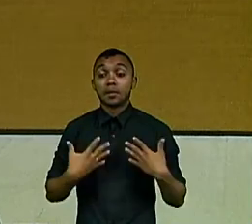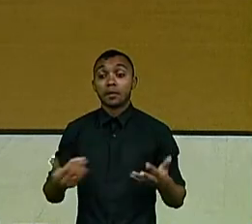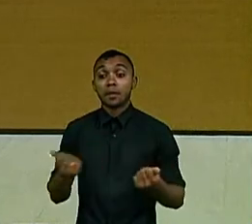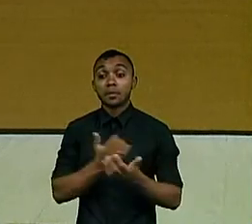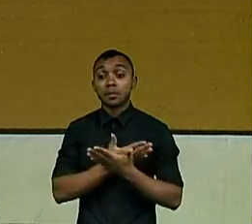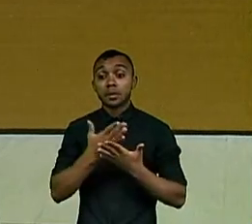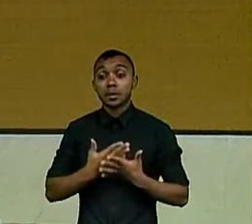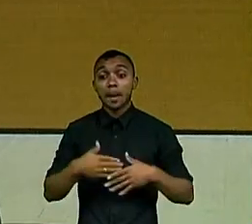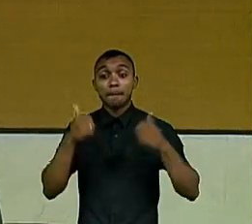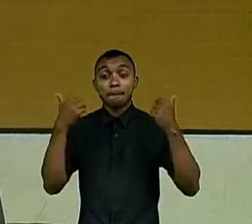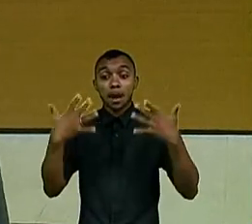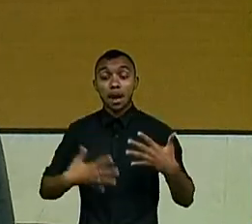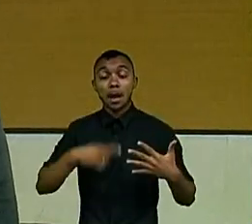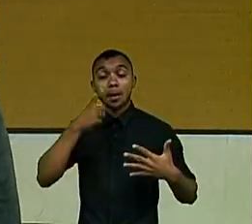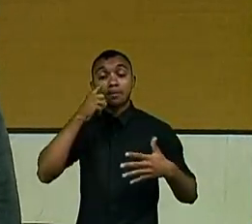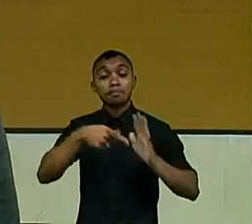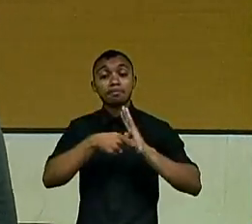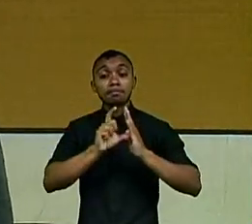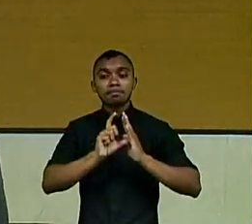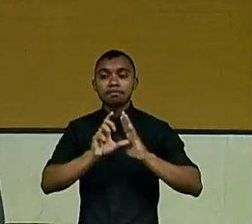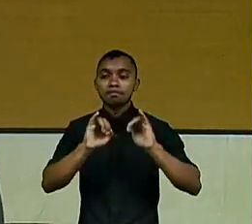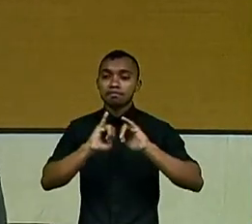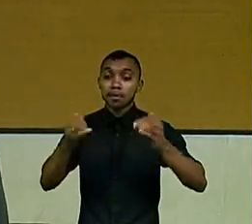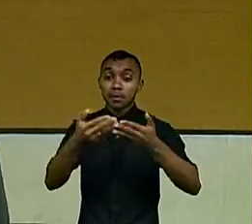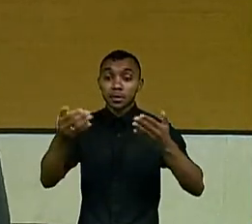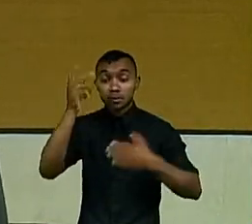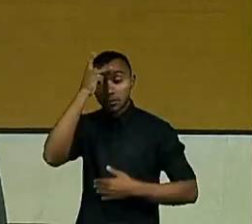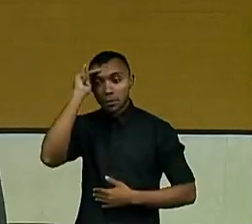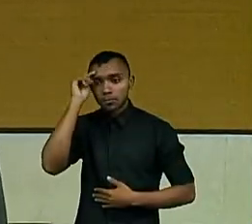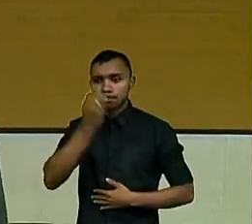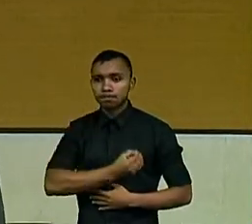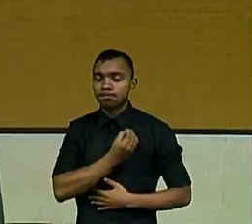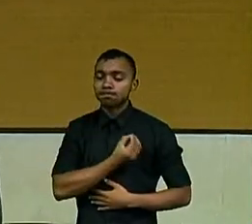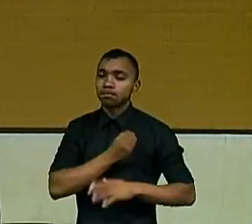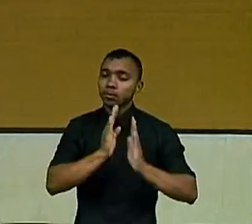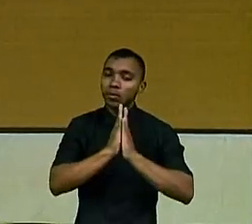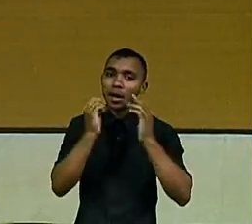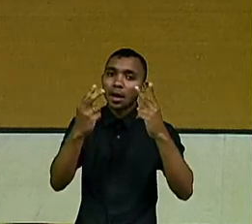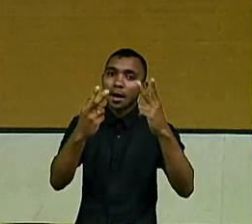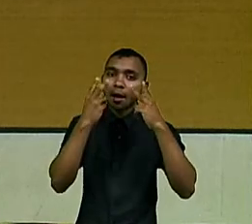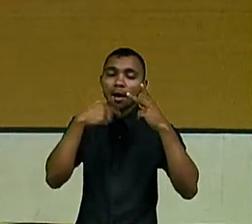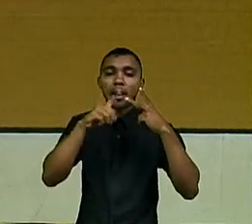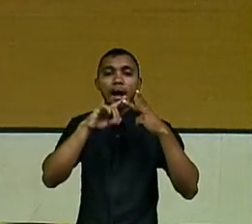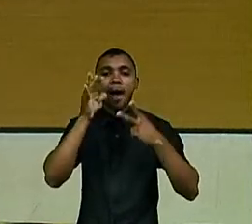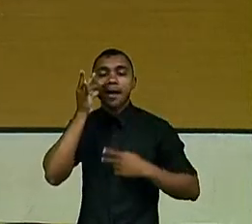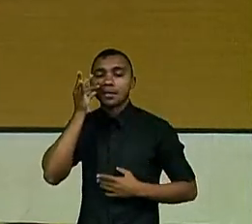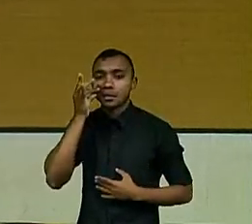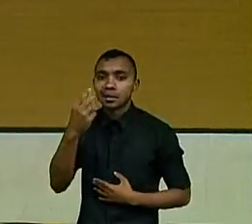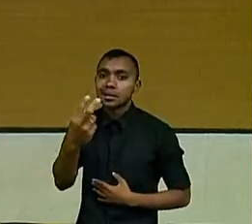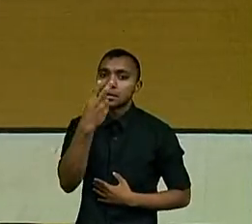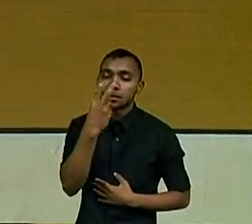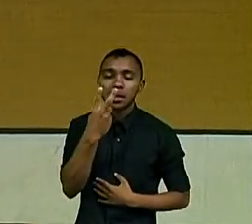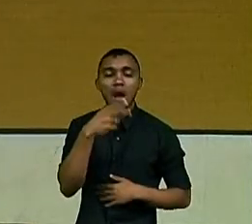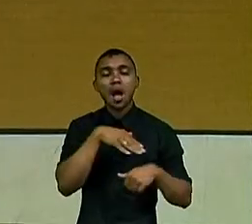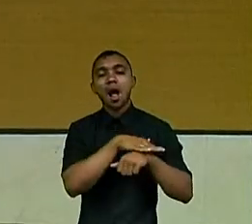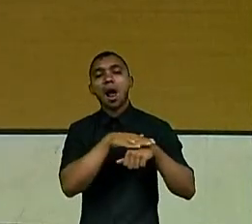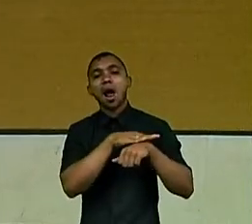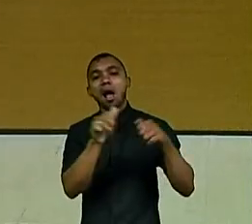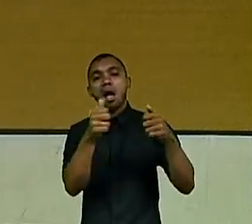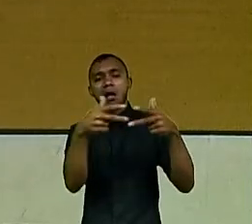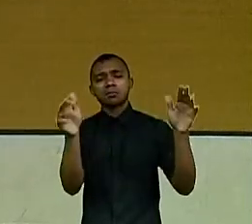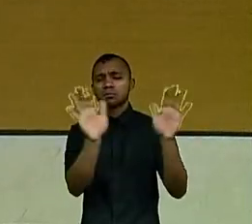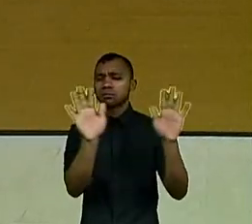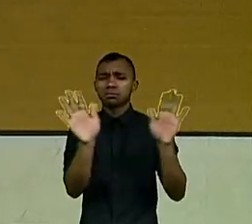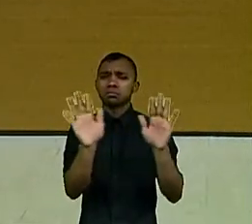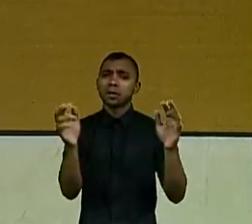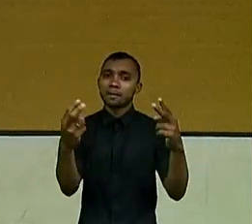e lembrando galera que está aqui presente muita atenção pouca conversa tá certo galera e muito foco na aula